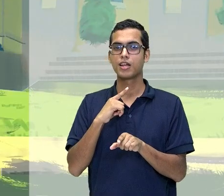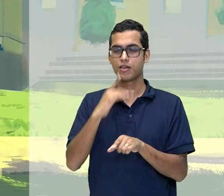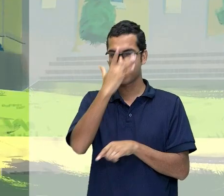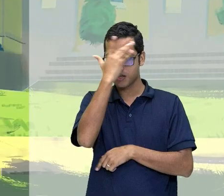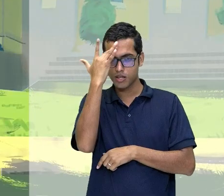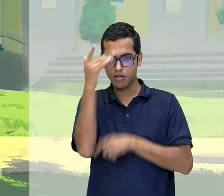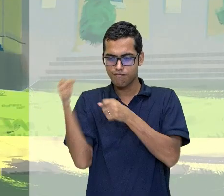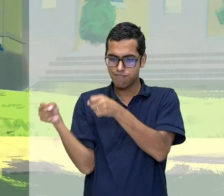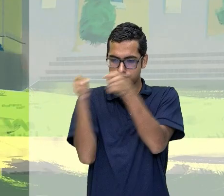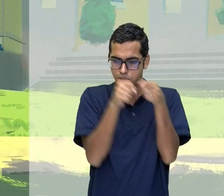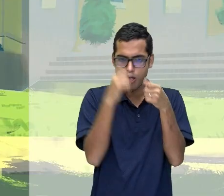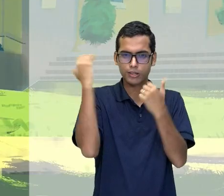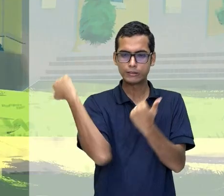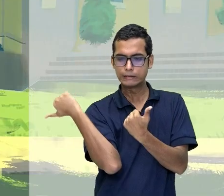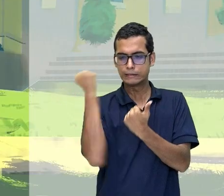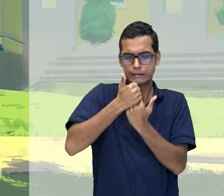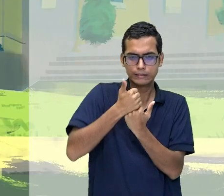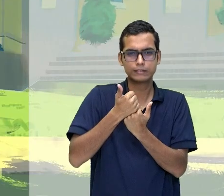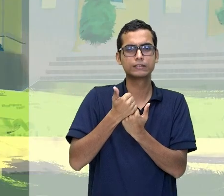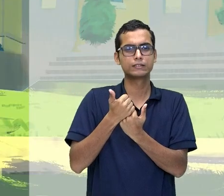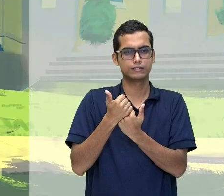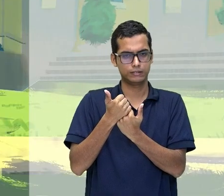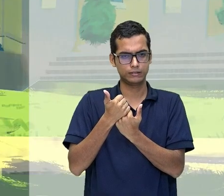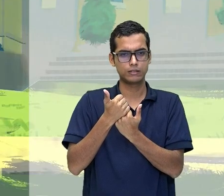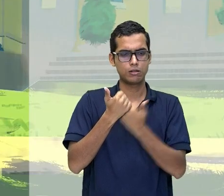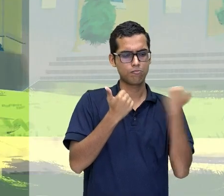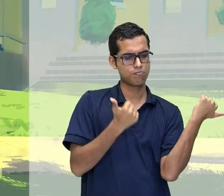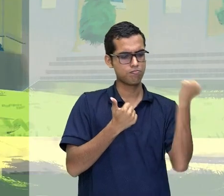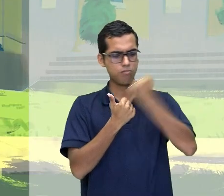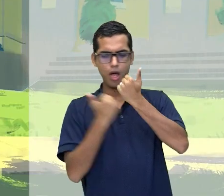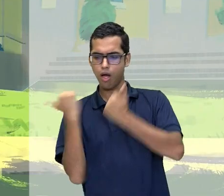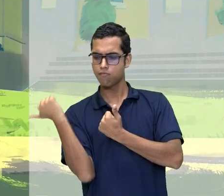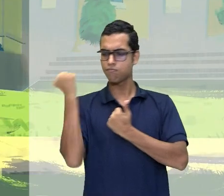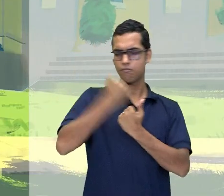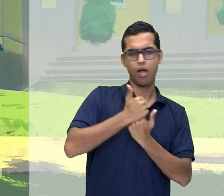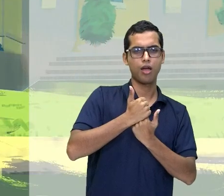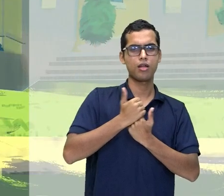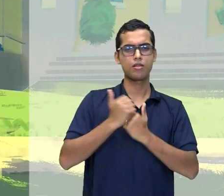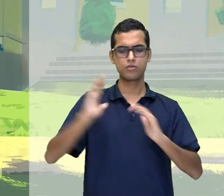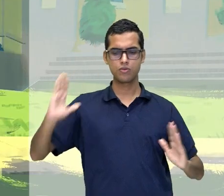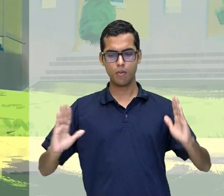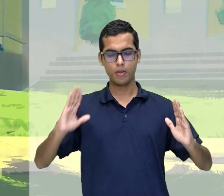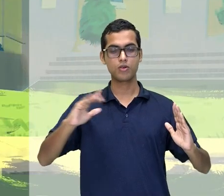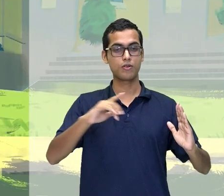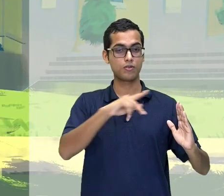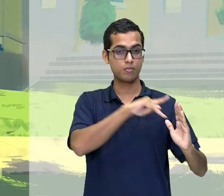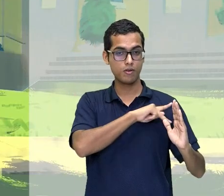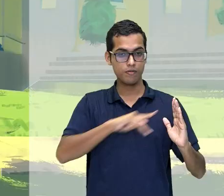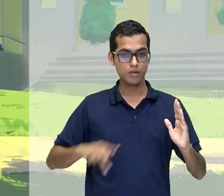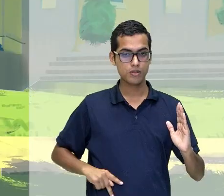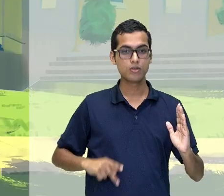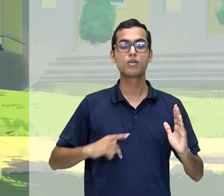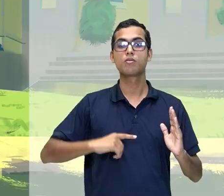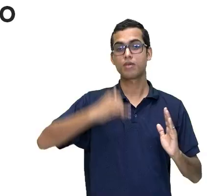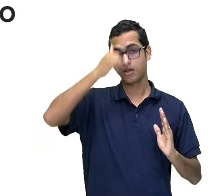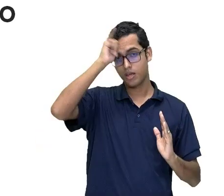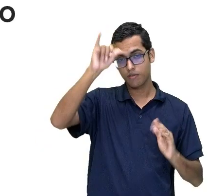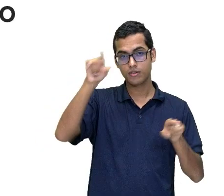no poder. E essa alternância era necessária justamente para que a aliança não fosse quebrada. Vamos